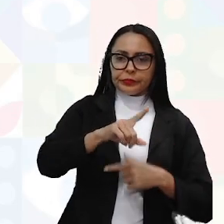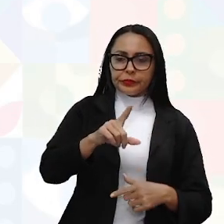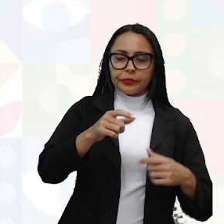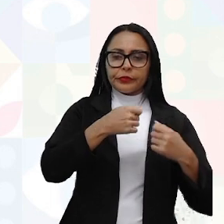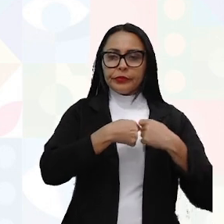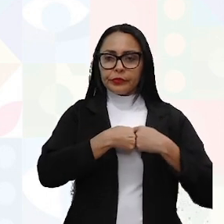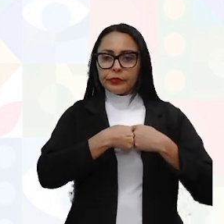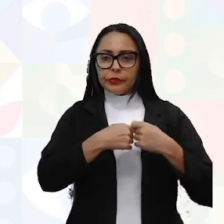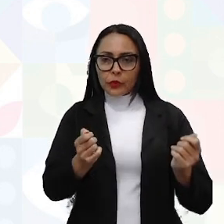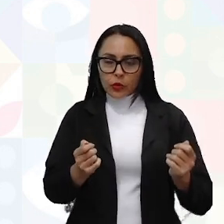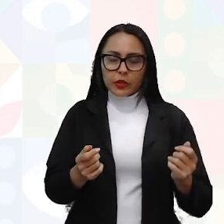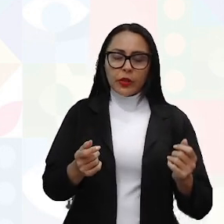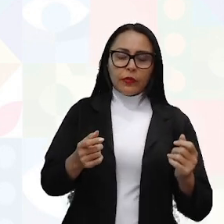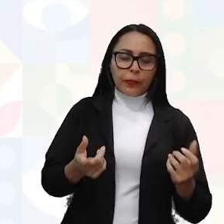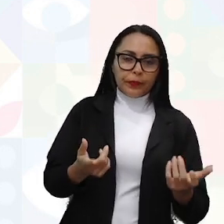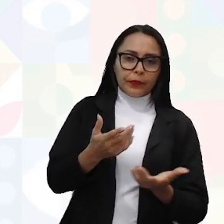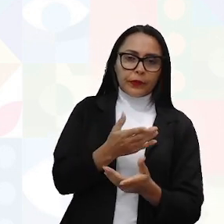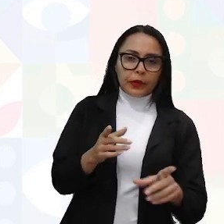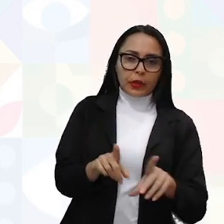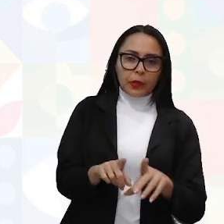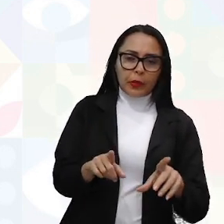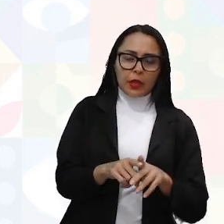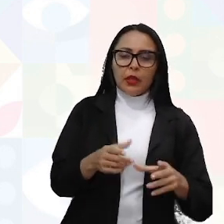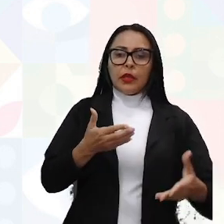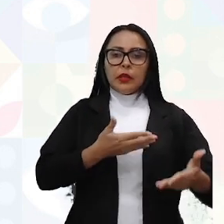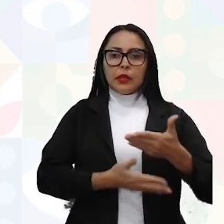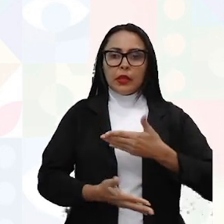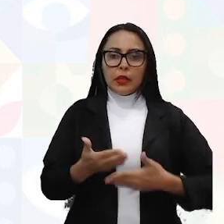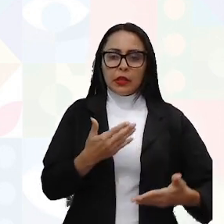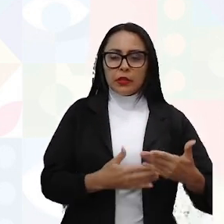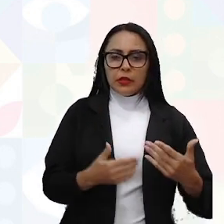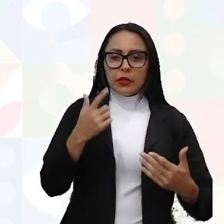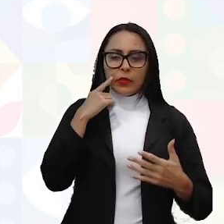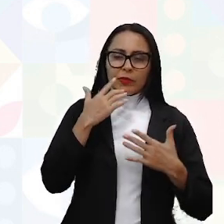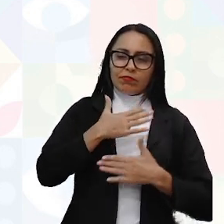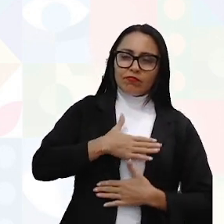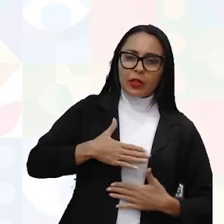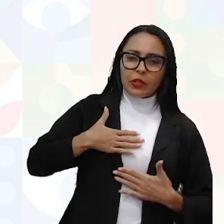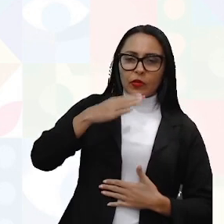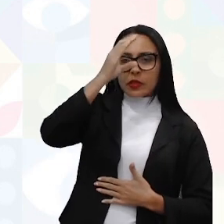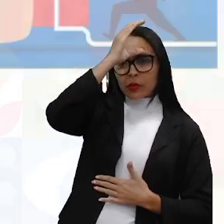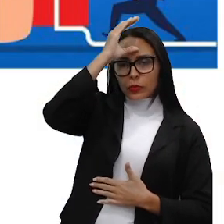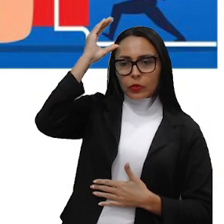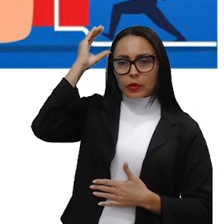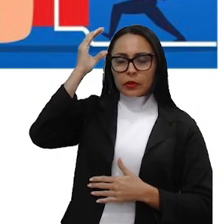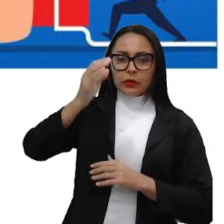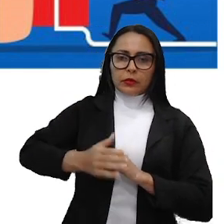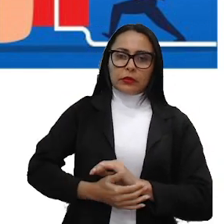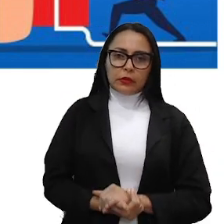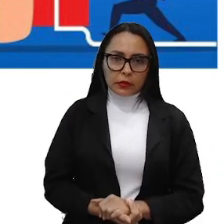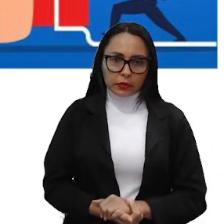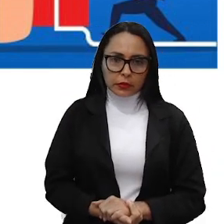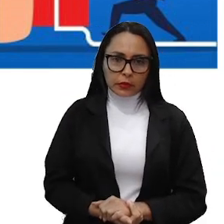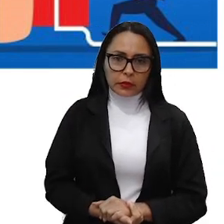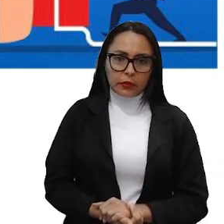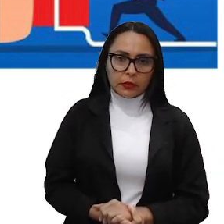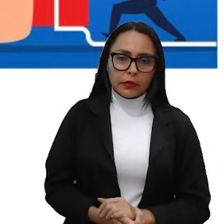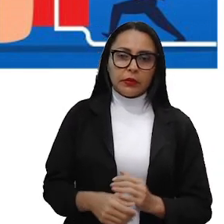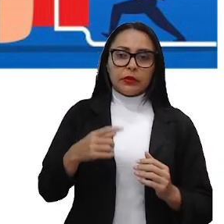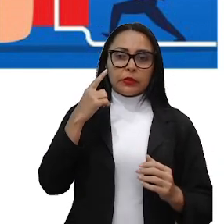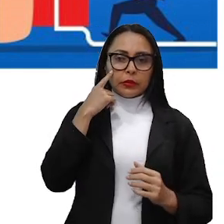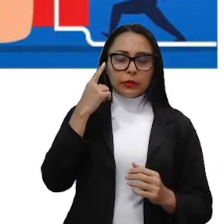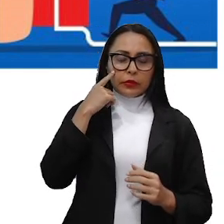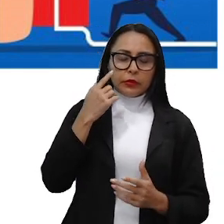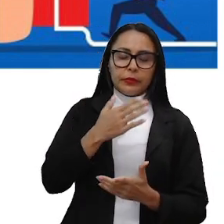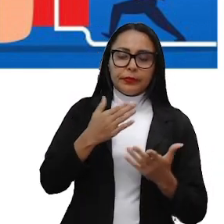possíveis, além de procurar a interação e satisfação do seu cliente. Atualmente, temos observado